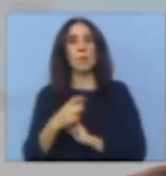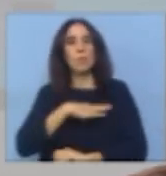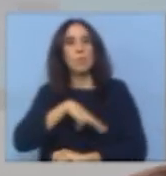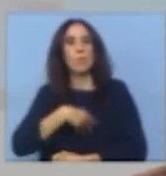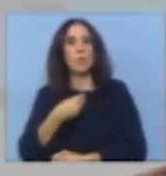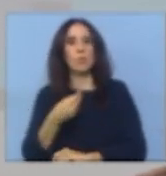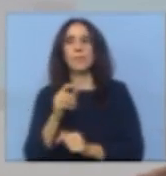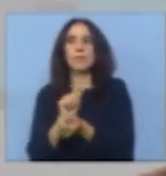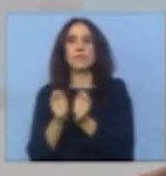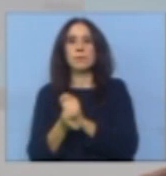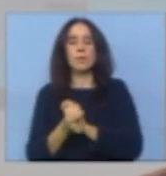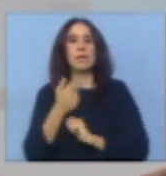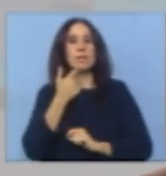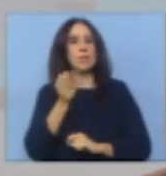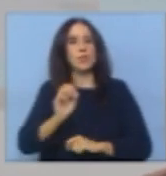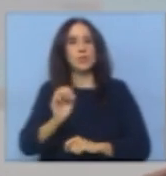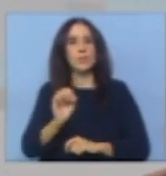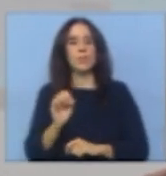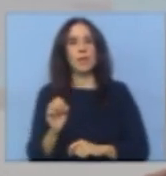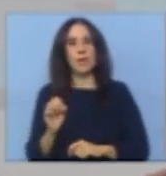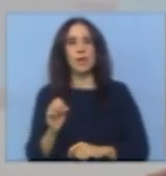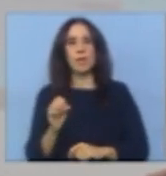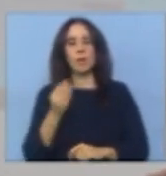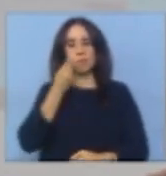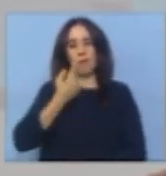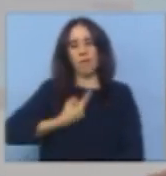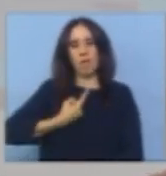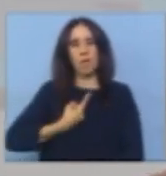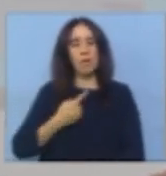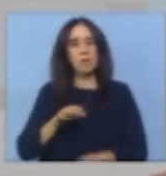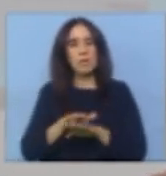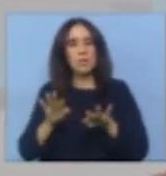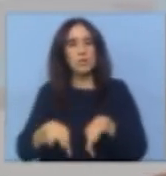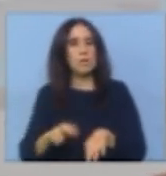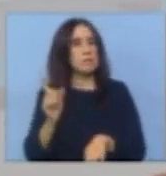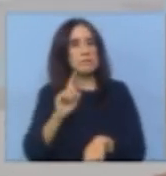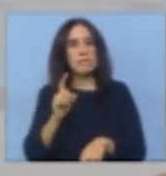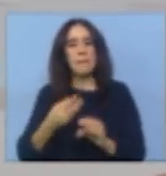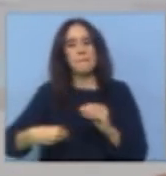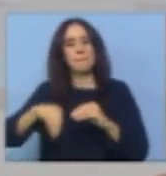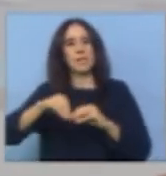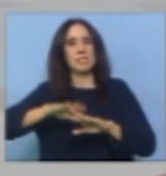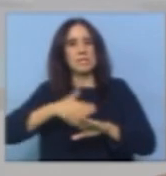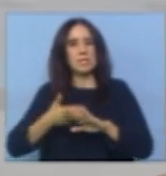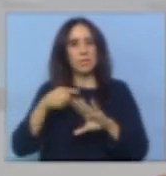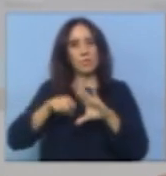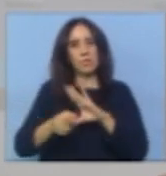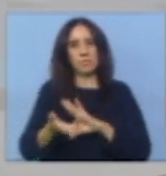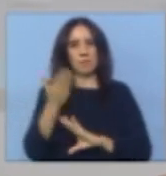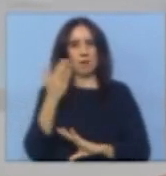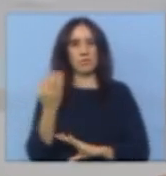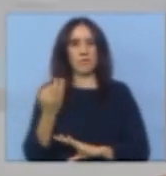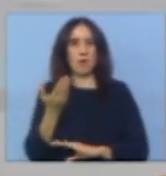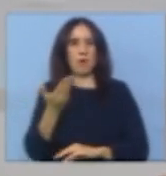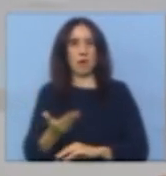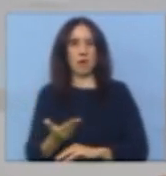mundo, transformação não quer dizer deixar de ser aquilo que ele é, não, é ser mais intensamente, mais profundamente,